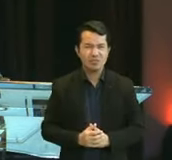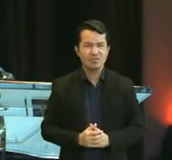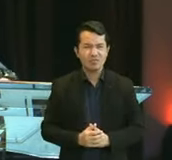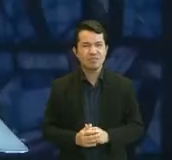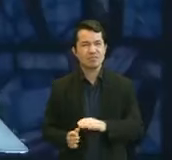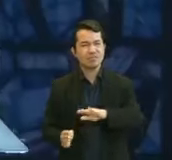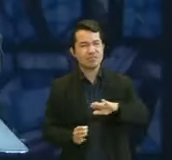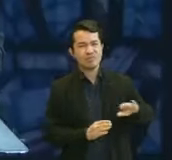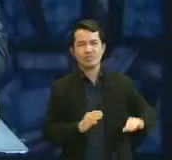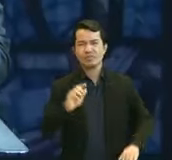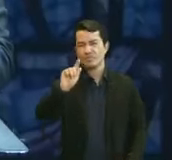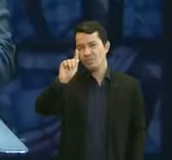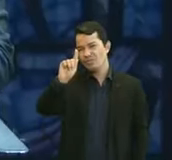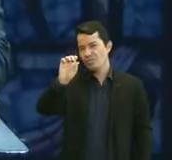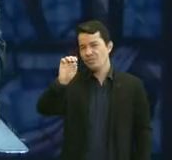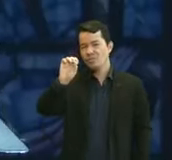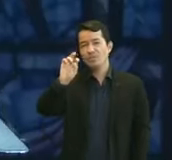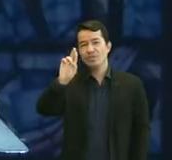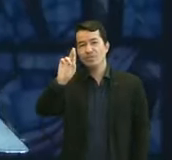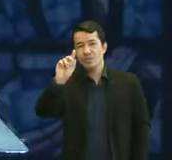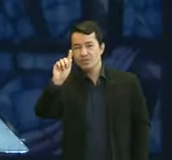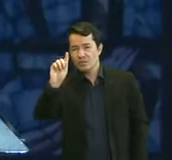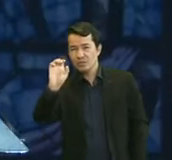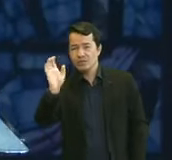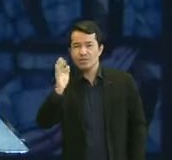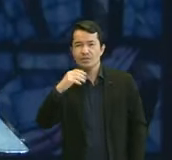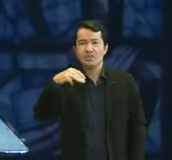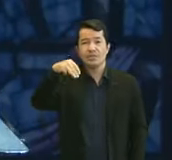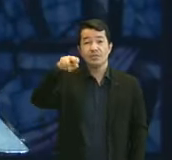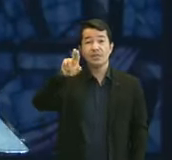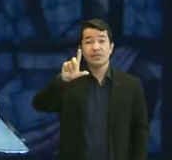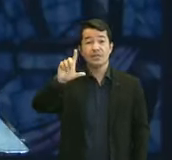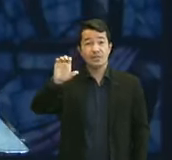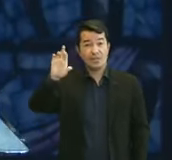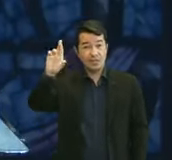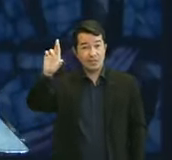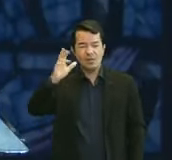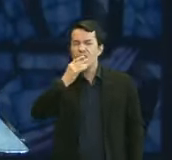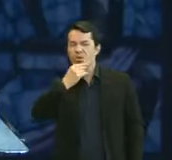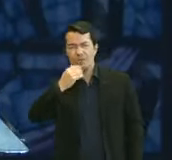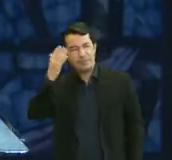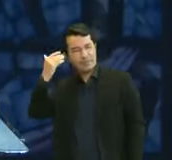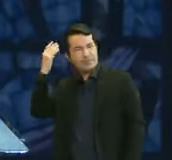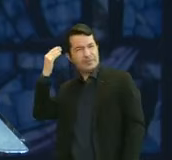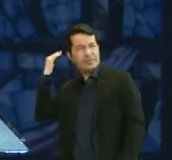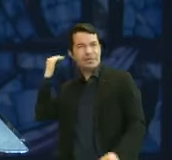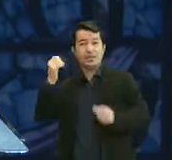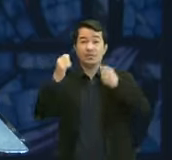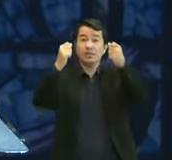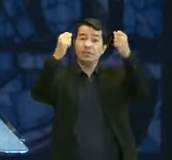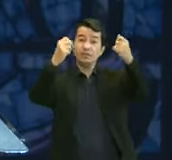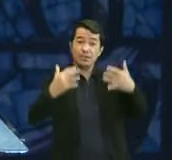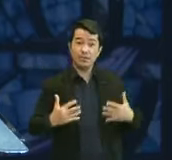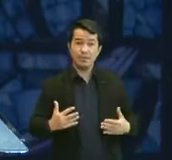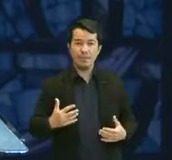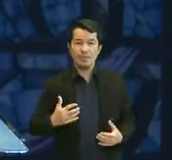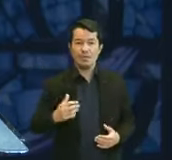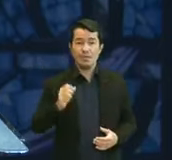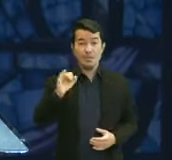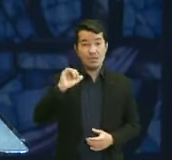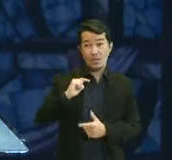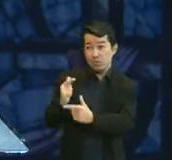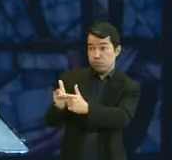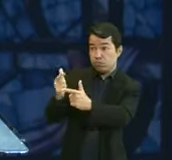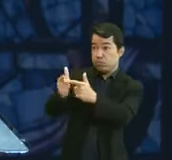ele falava algo a respeito da oração quando os desafios aumentam. Em vez de eu diminuir o tempo de oração, eu